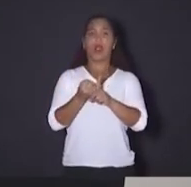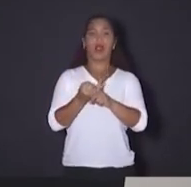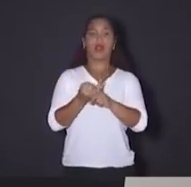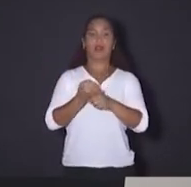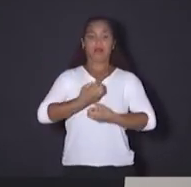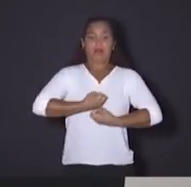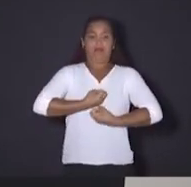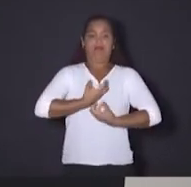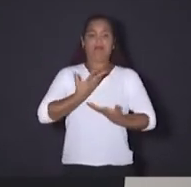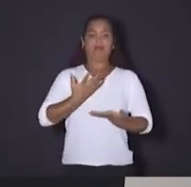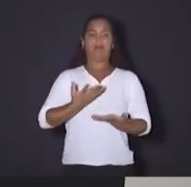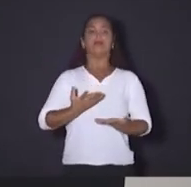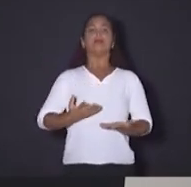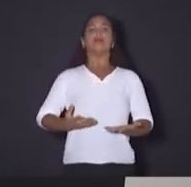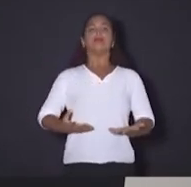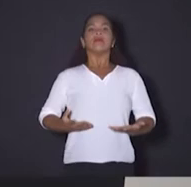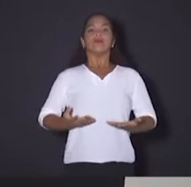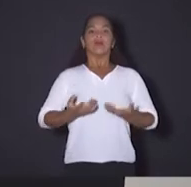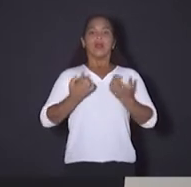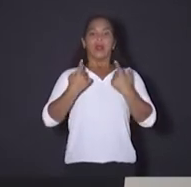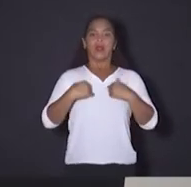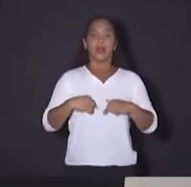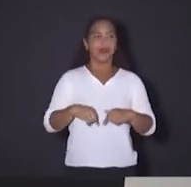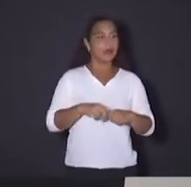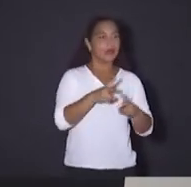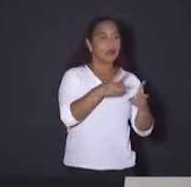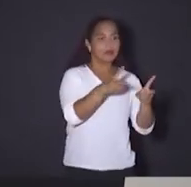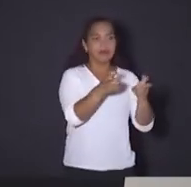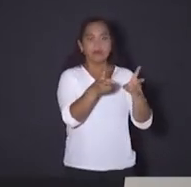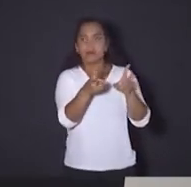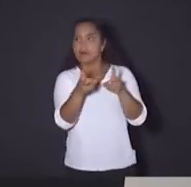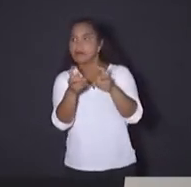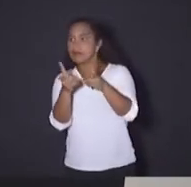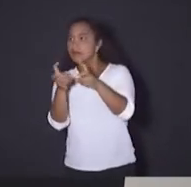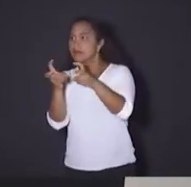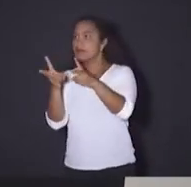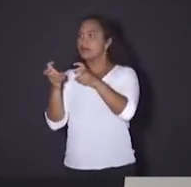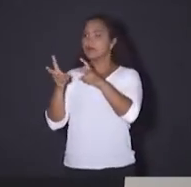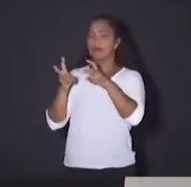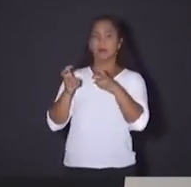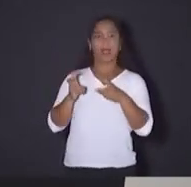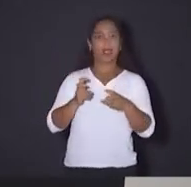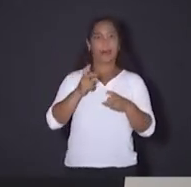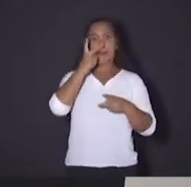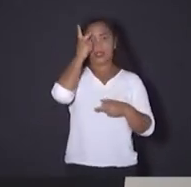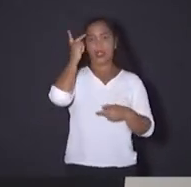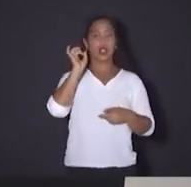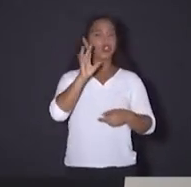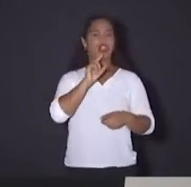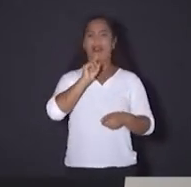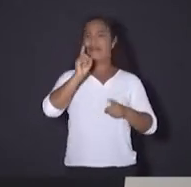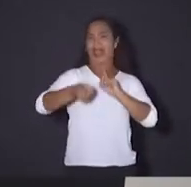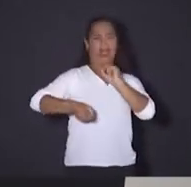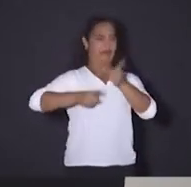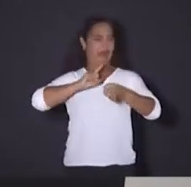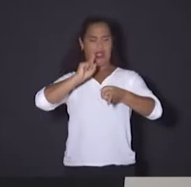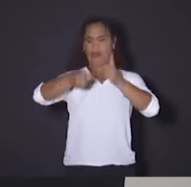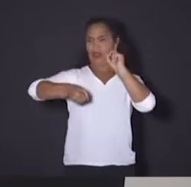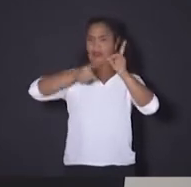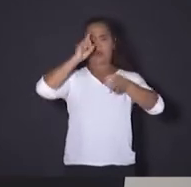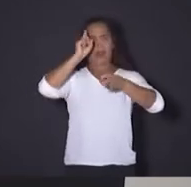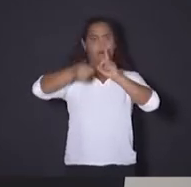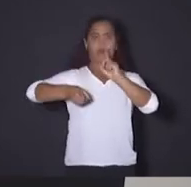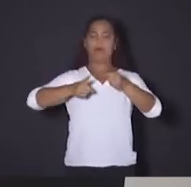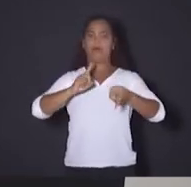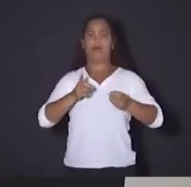né inspirar respirar o outro respirar o mundo respirar as pessoas a gente só transpira a gente só vomita gente só botar pra fora no momento